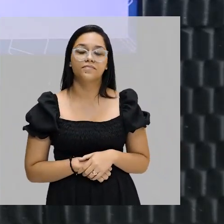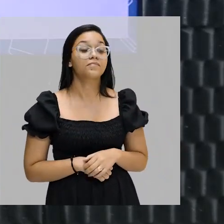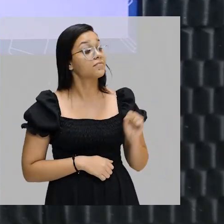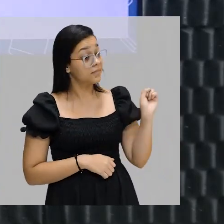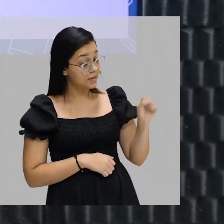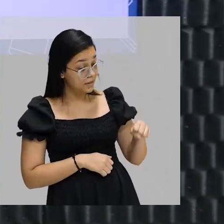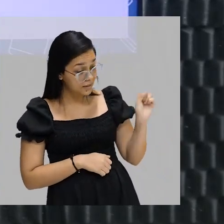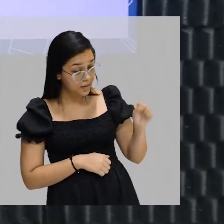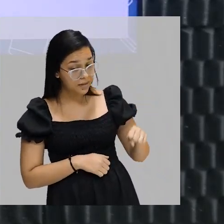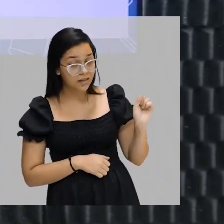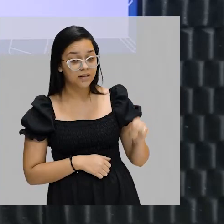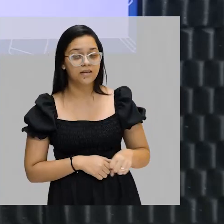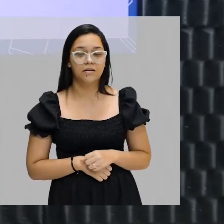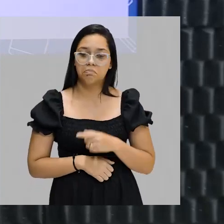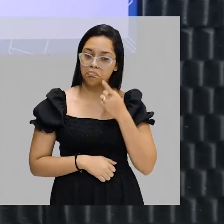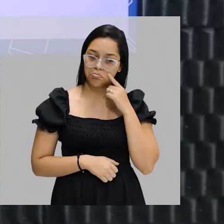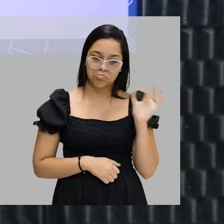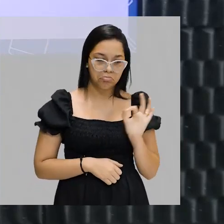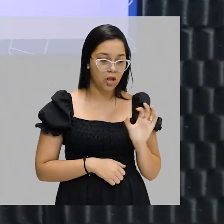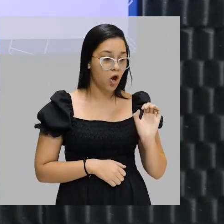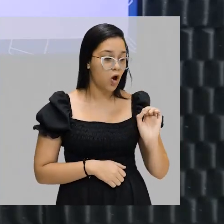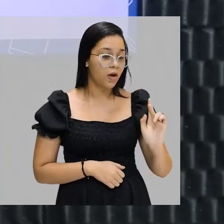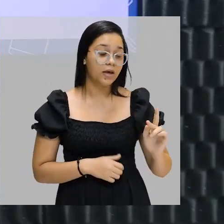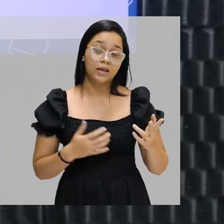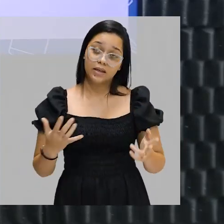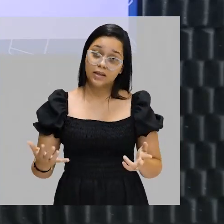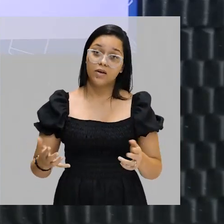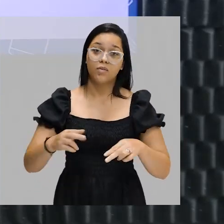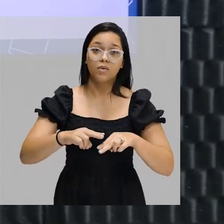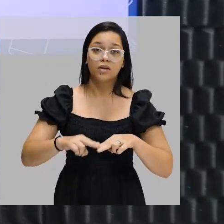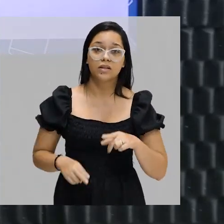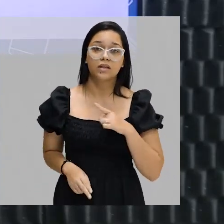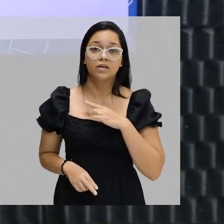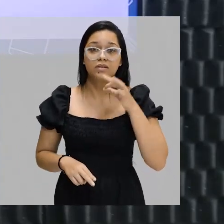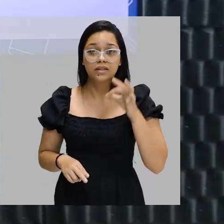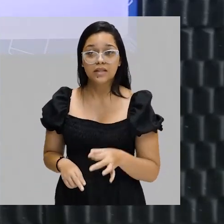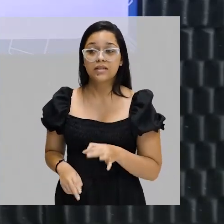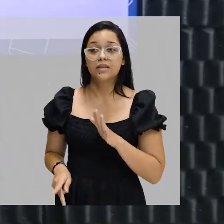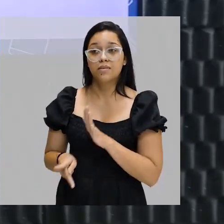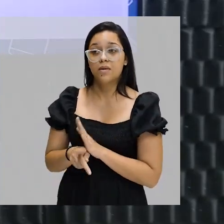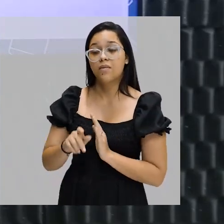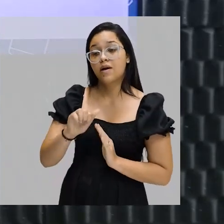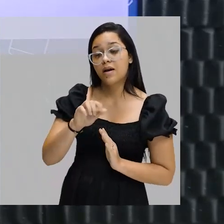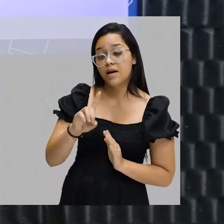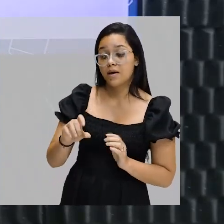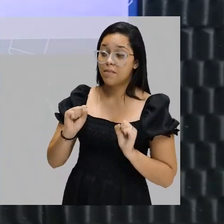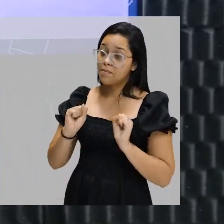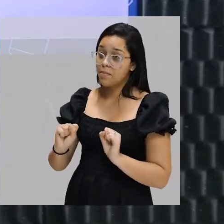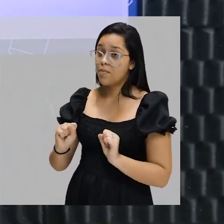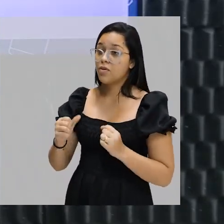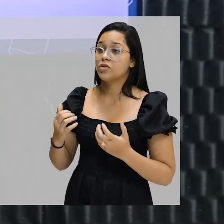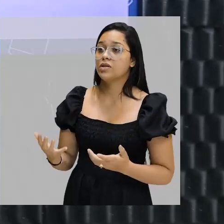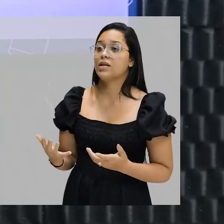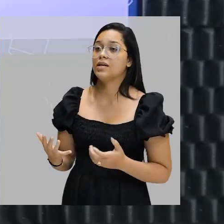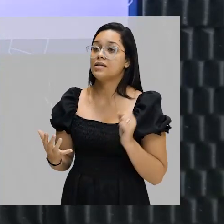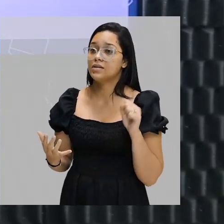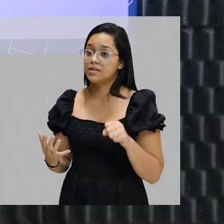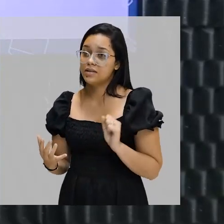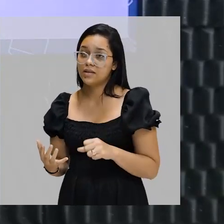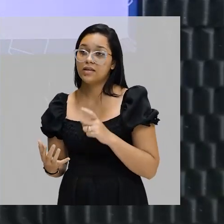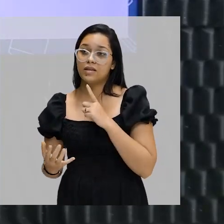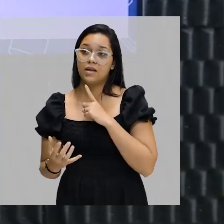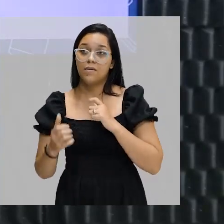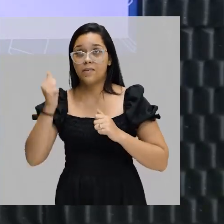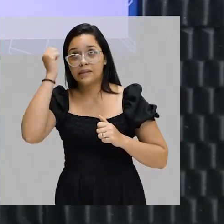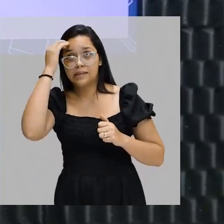certo sem dúvida e nesse caso o Com certeza que é um advérbio de repente pode virar